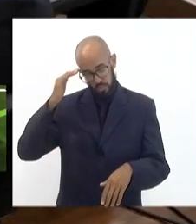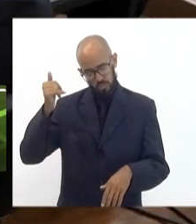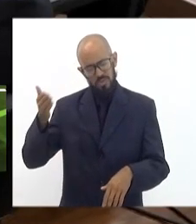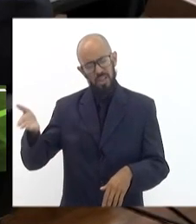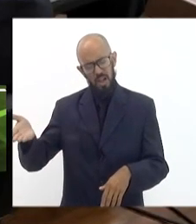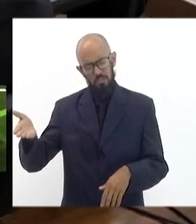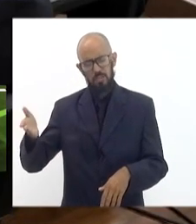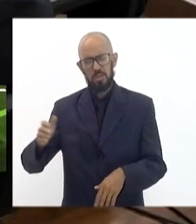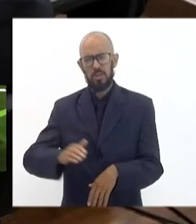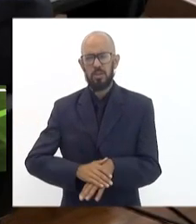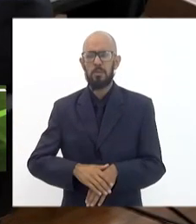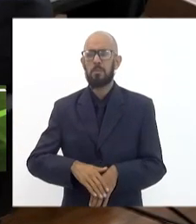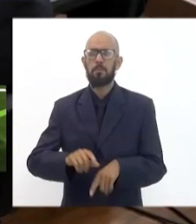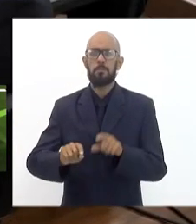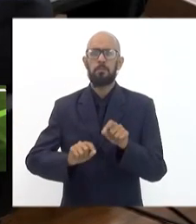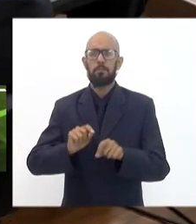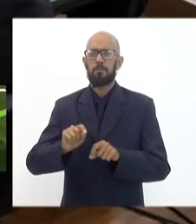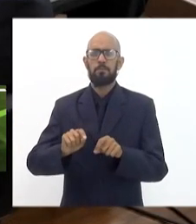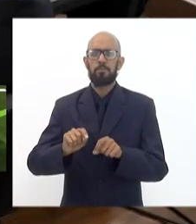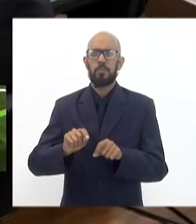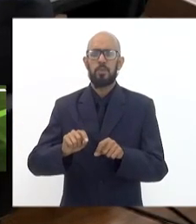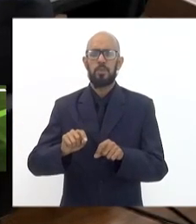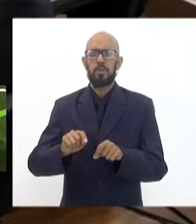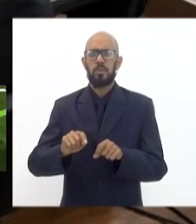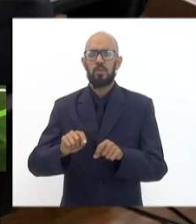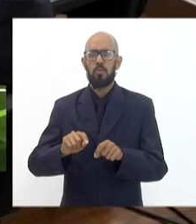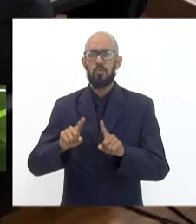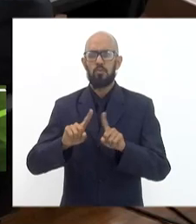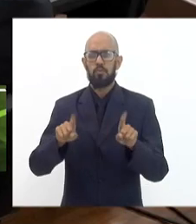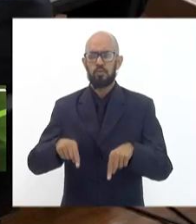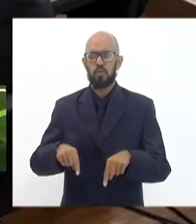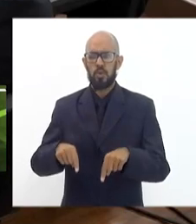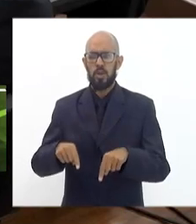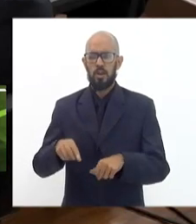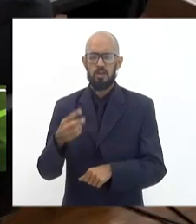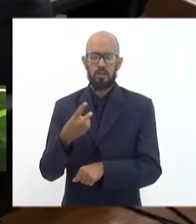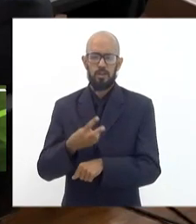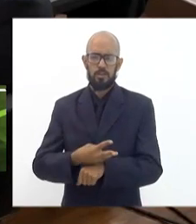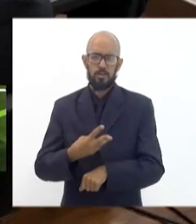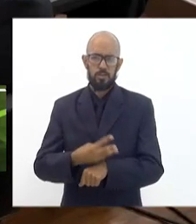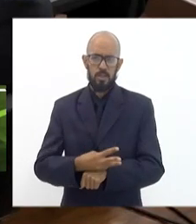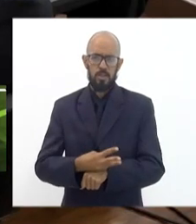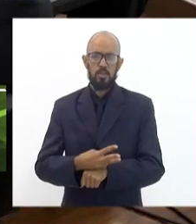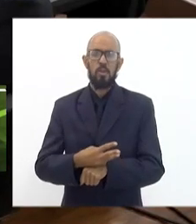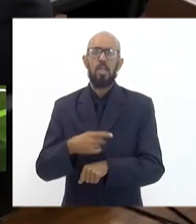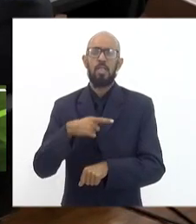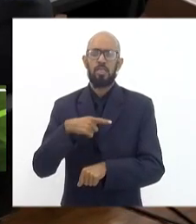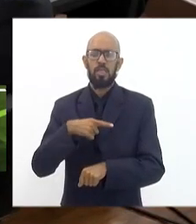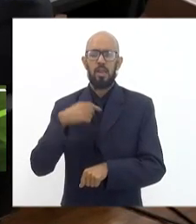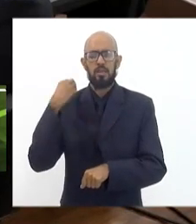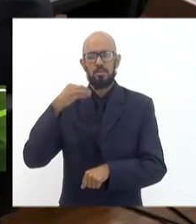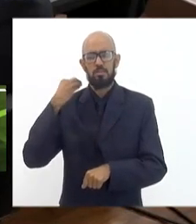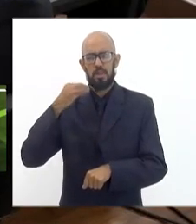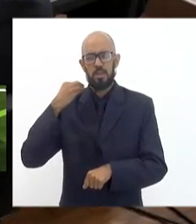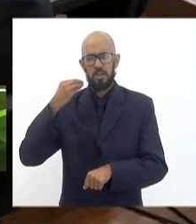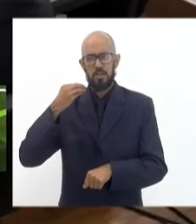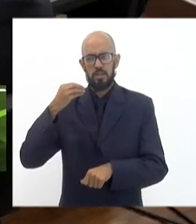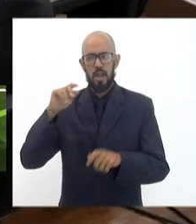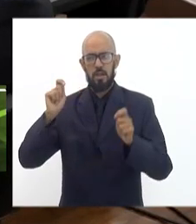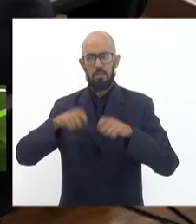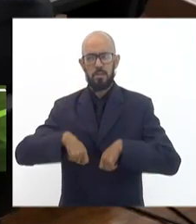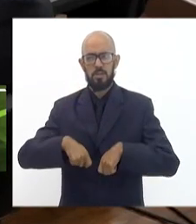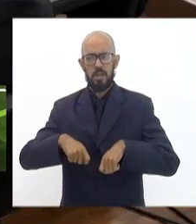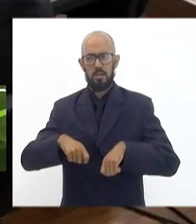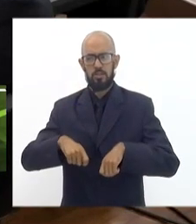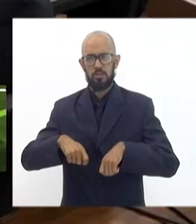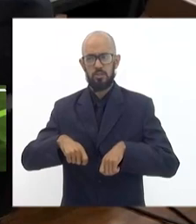é uma hora que você está quadros podem ter experiência capacitação Ed certo